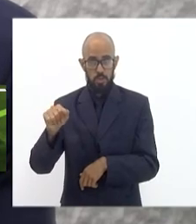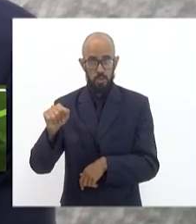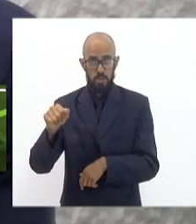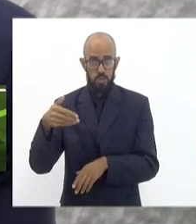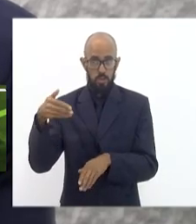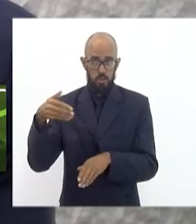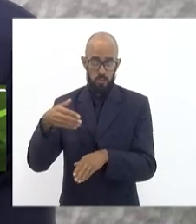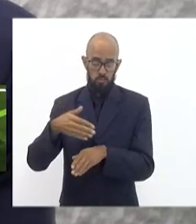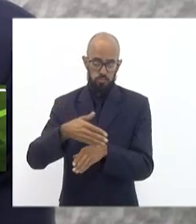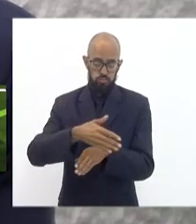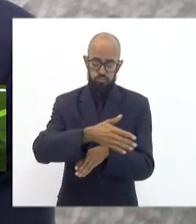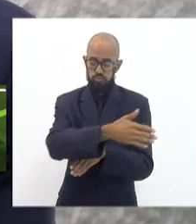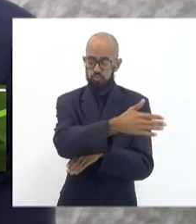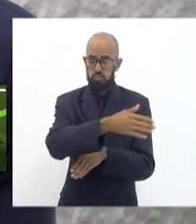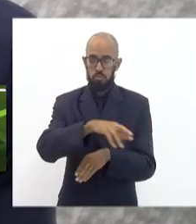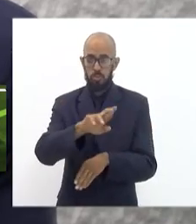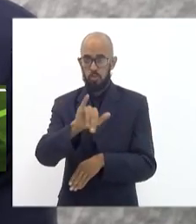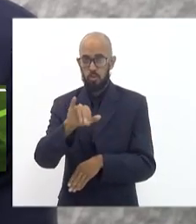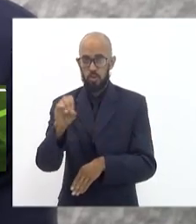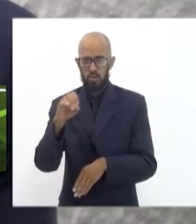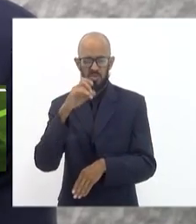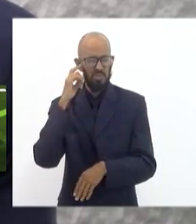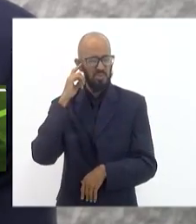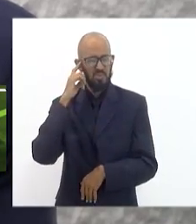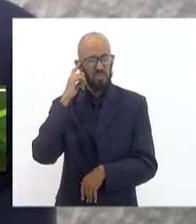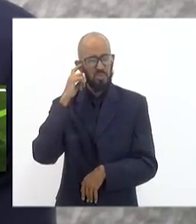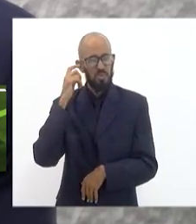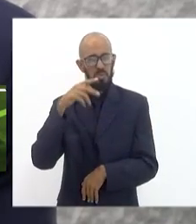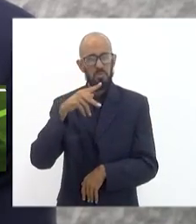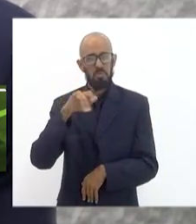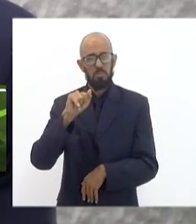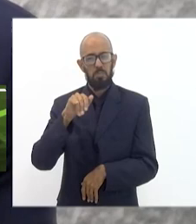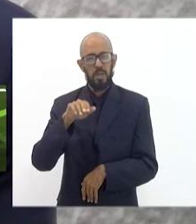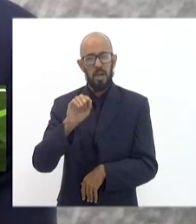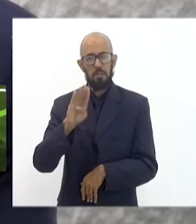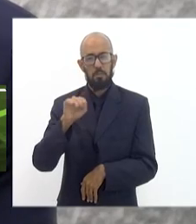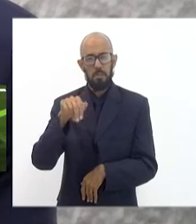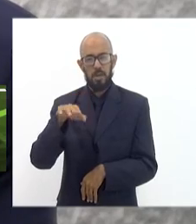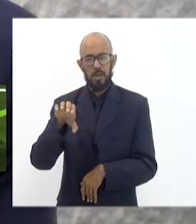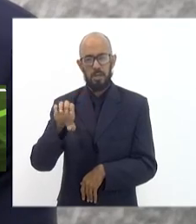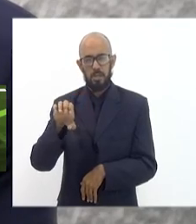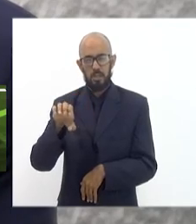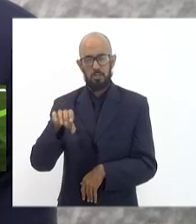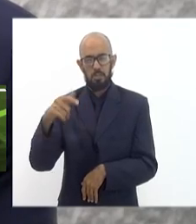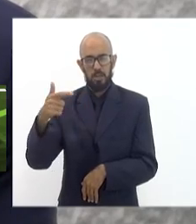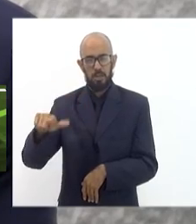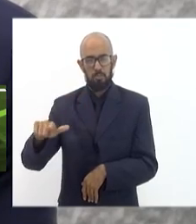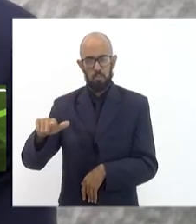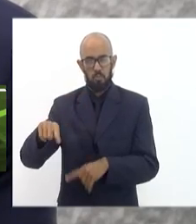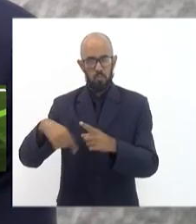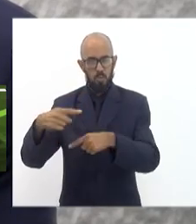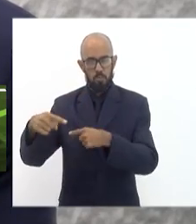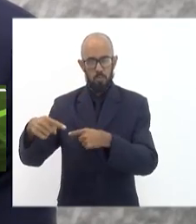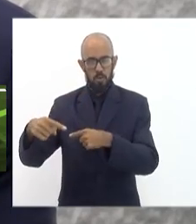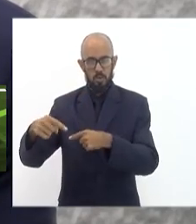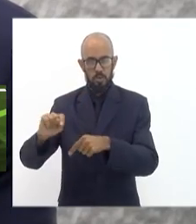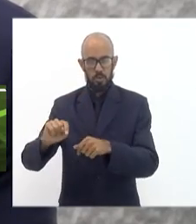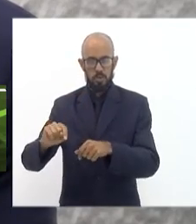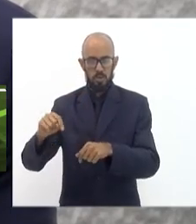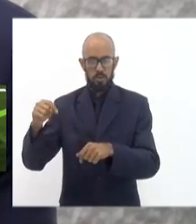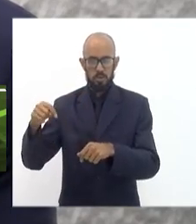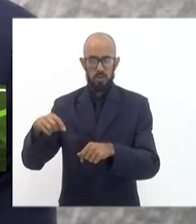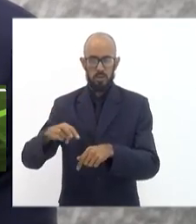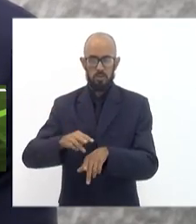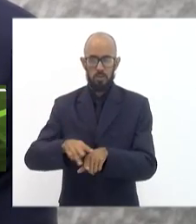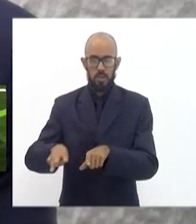e no Rio que esqueceu banho para depois de mandar em direção a